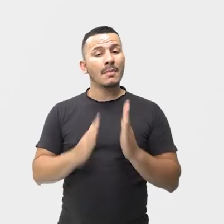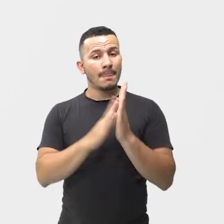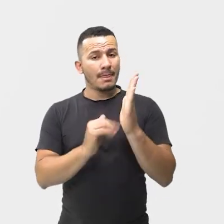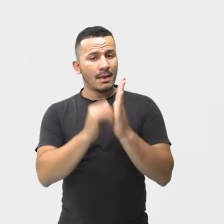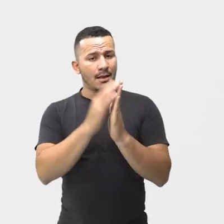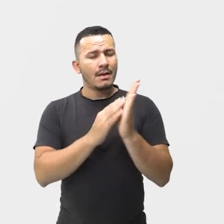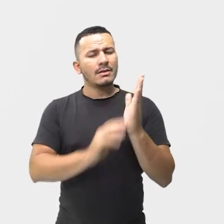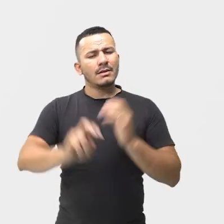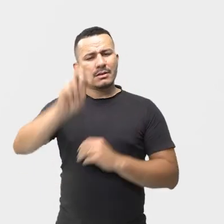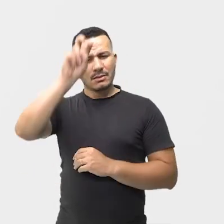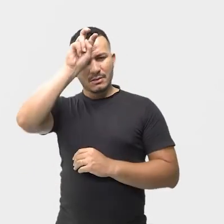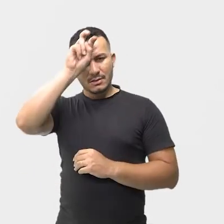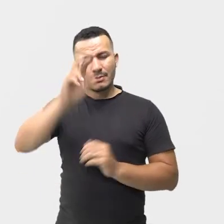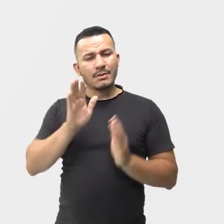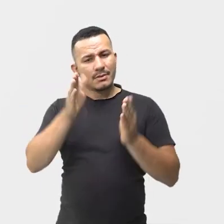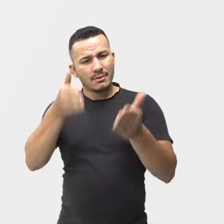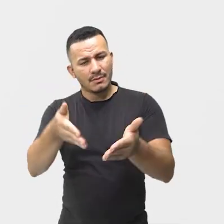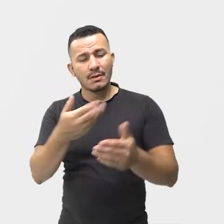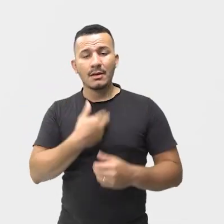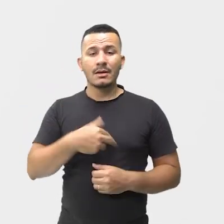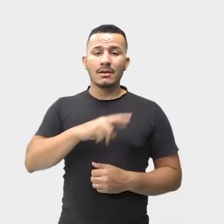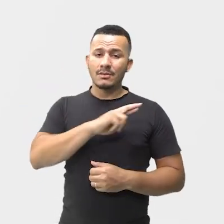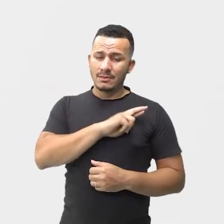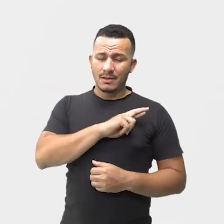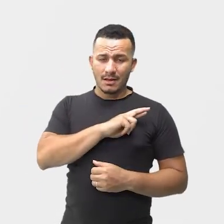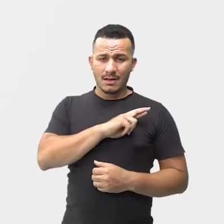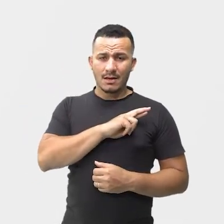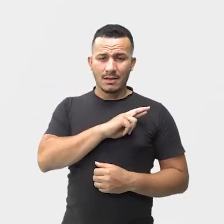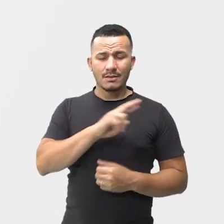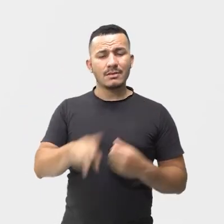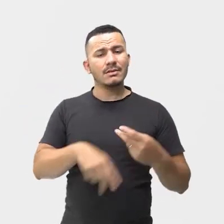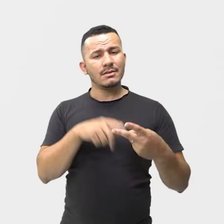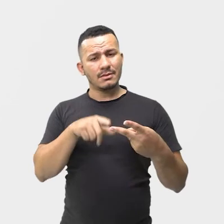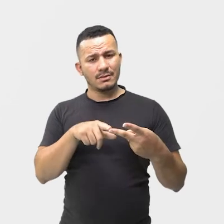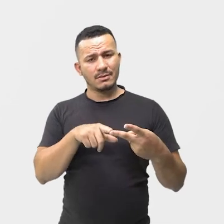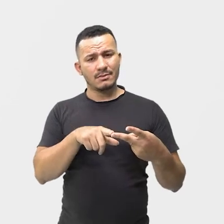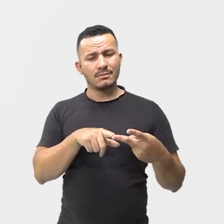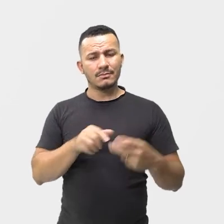ela é voltada para a religiosidade.